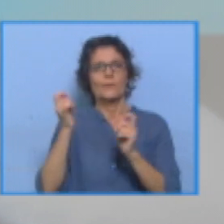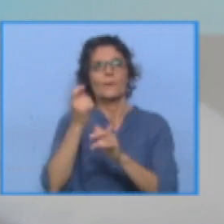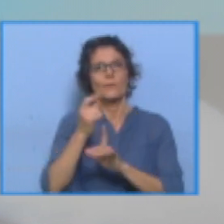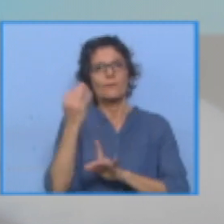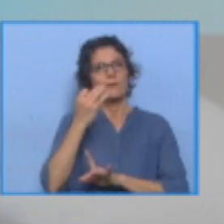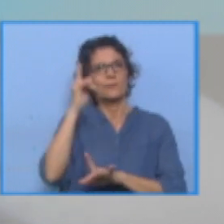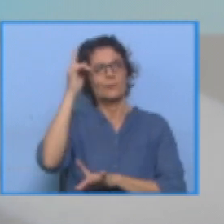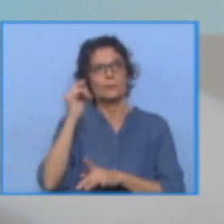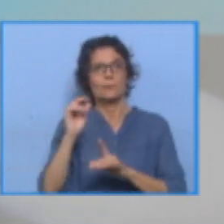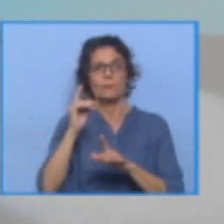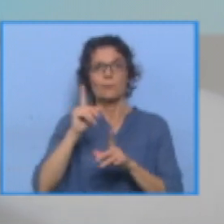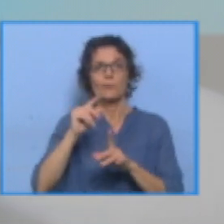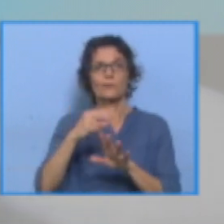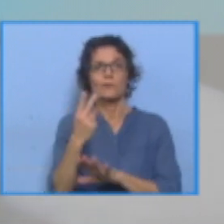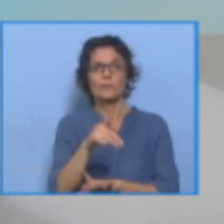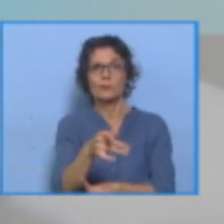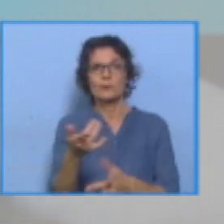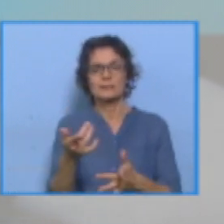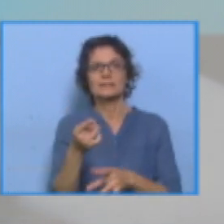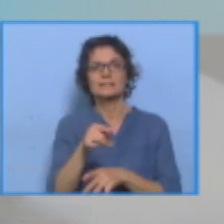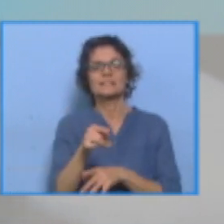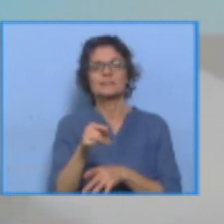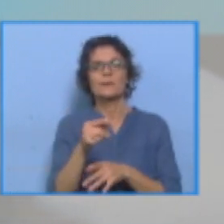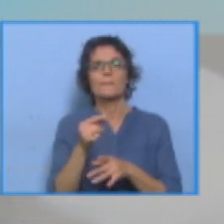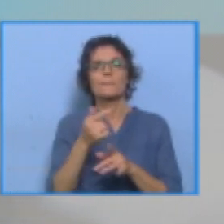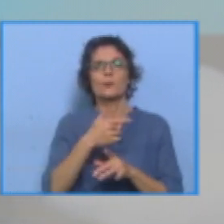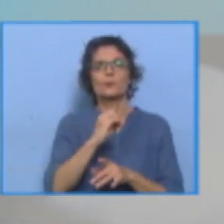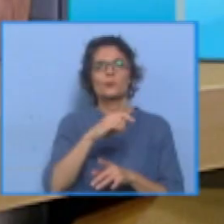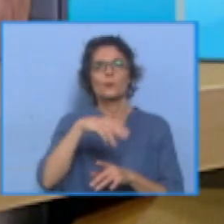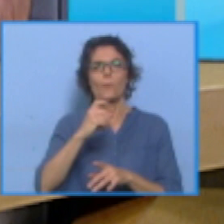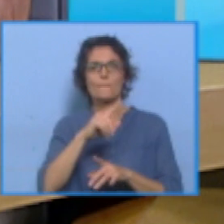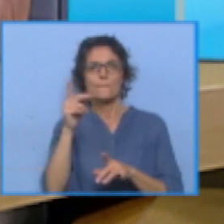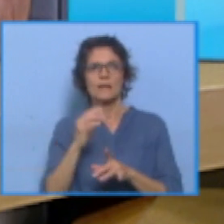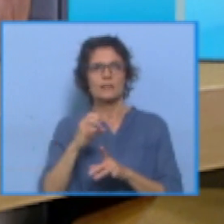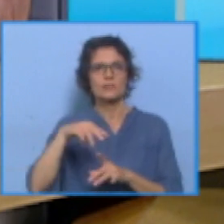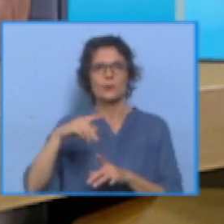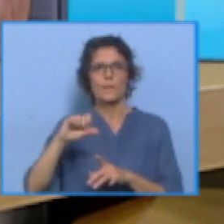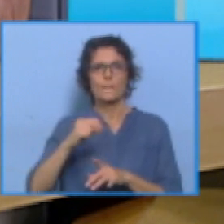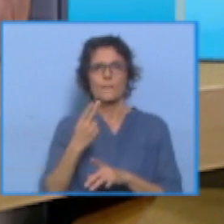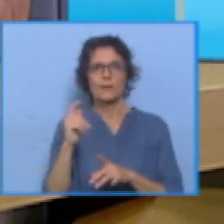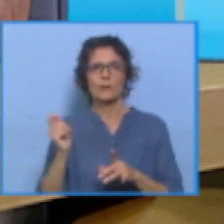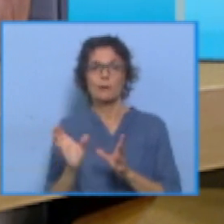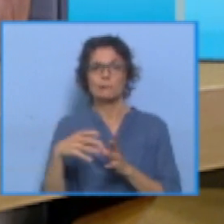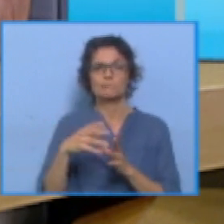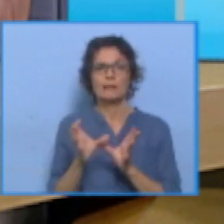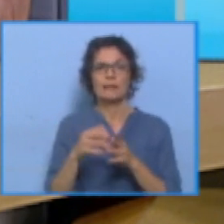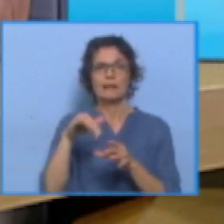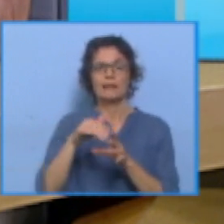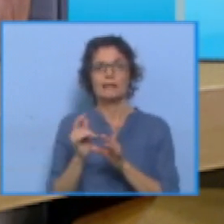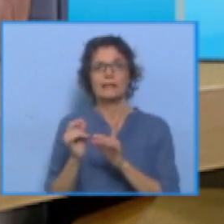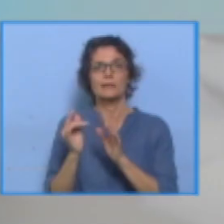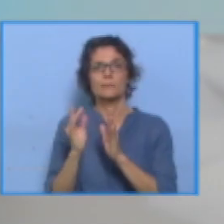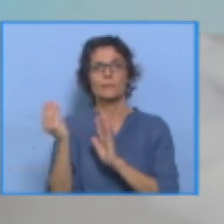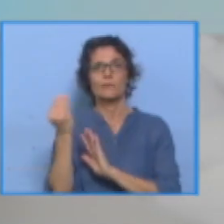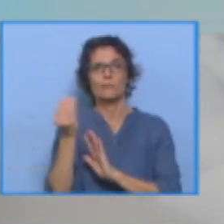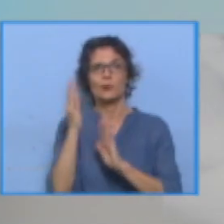Porto pela segunda vez. O Tomás Toscano e o Miguel Caeiro integram as equipas jovens de Nossa Senhora que promovem esta